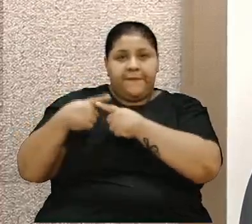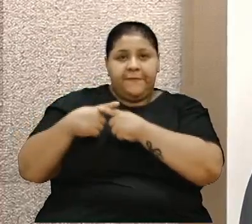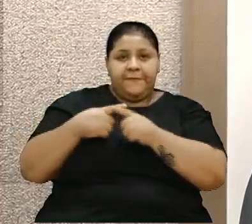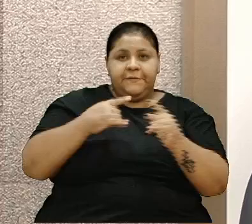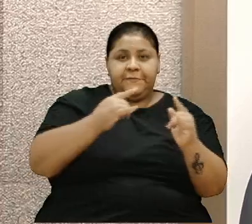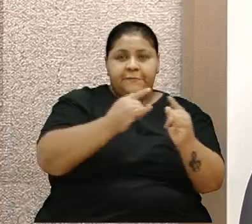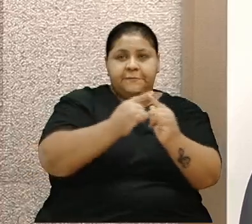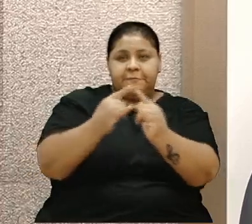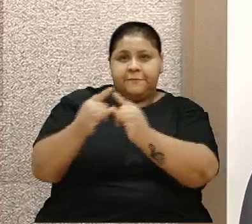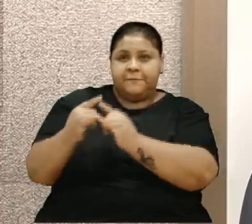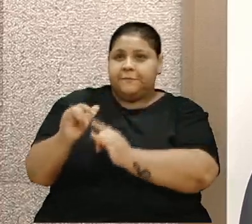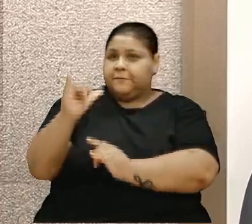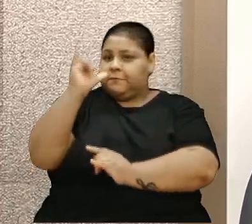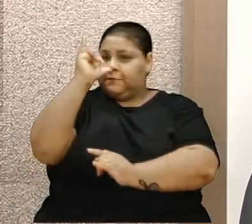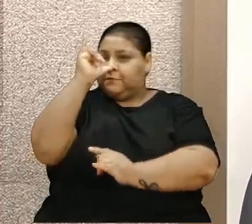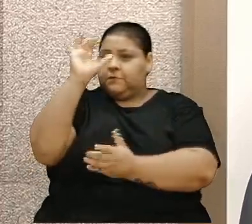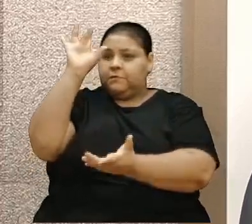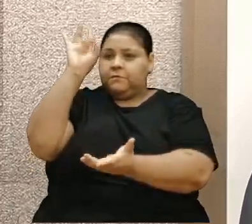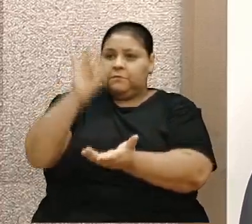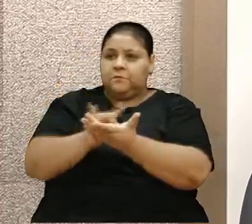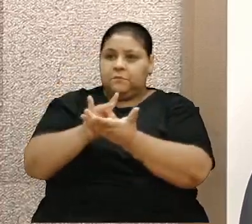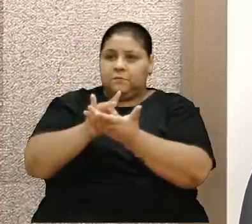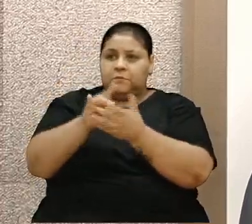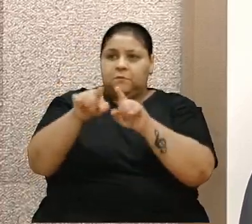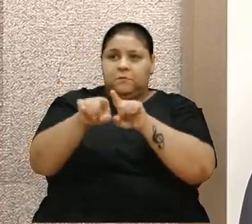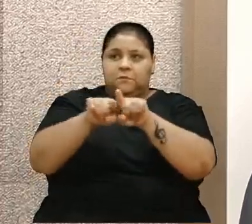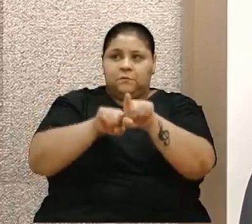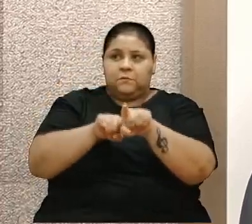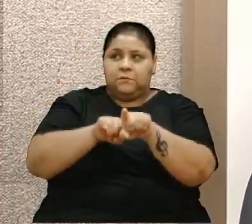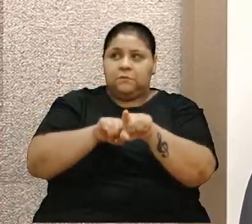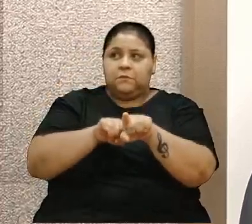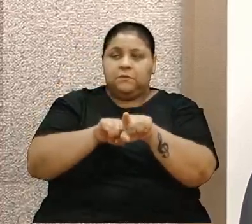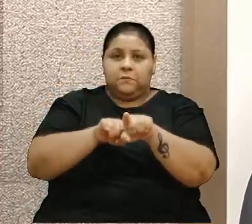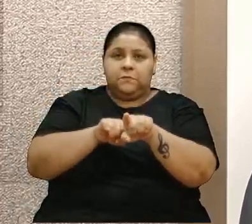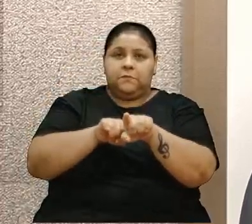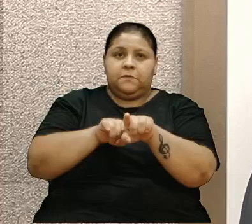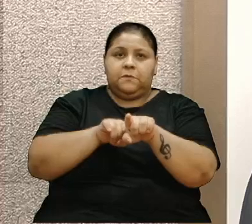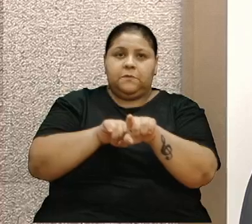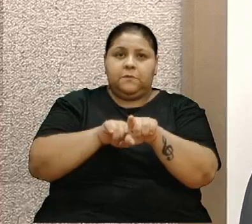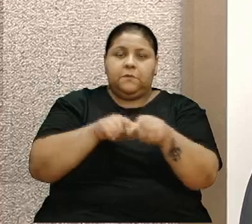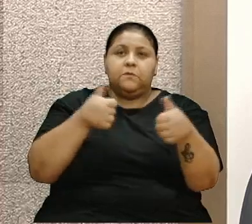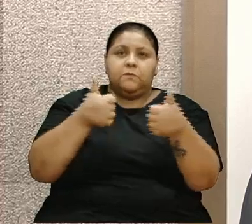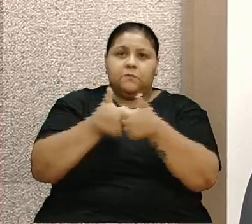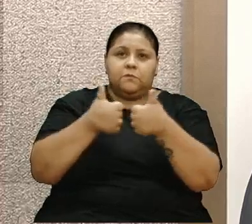Quindim, de estabelecer ali uma parceria, de estabelecer um convênio, alguma coisa